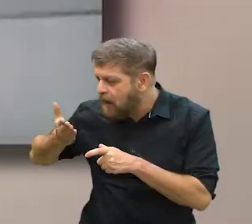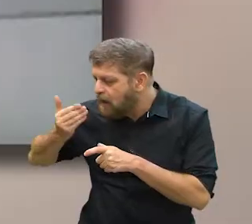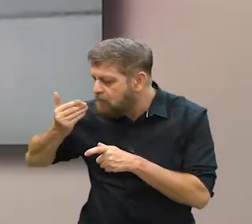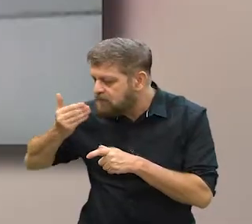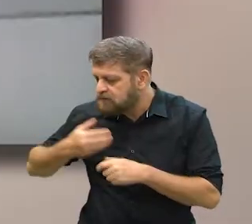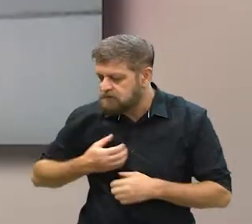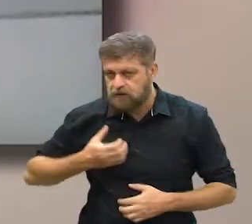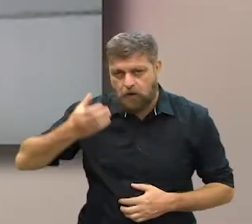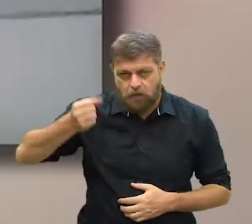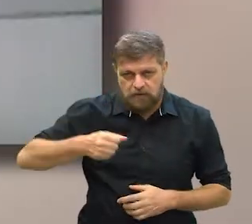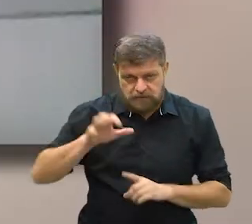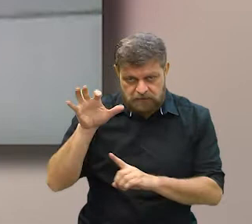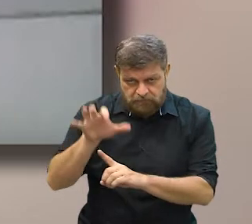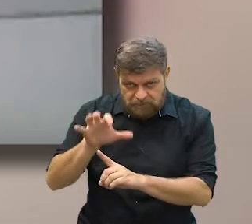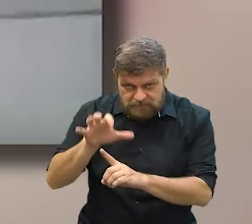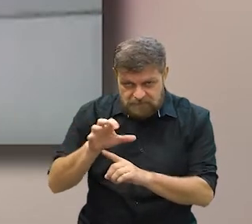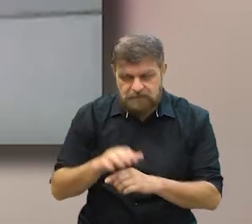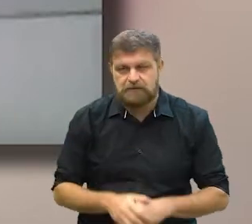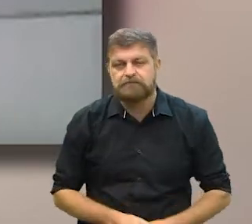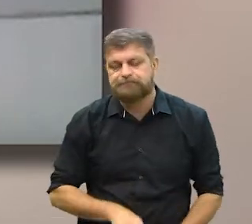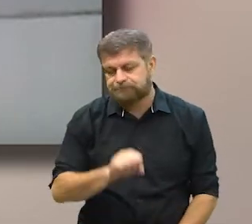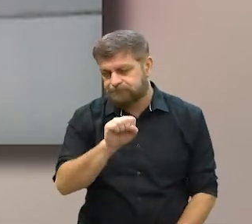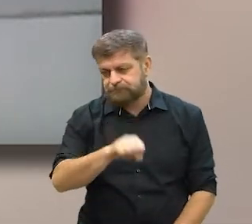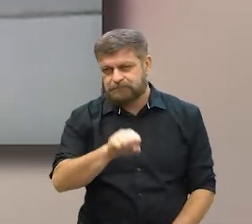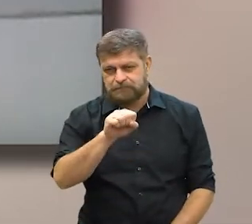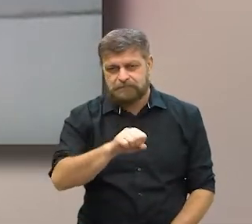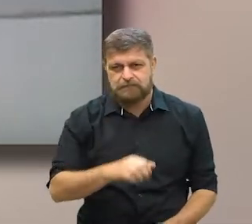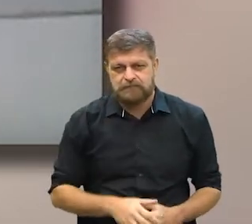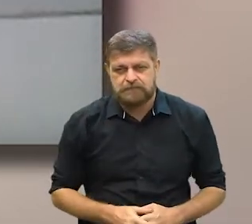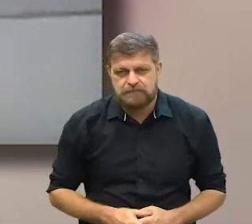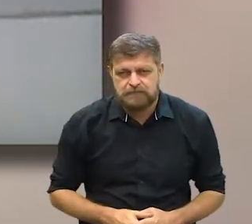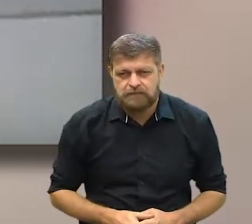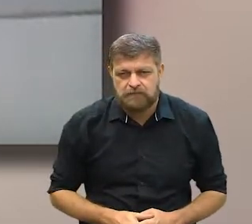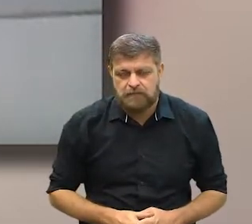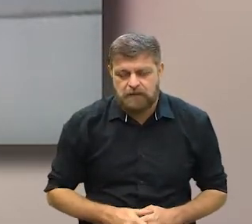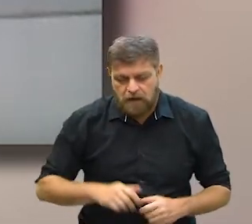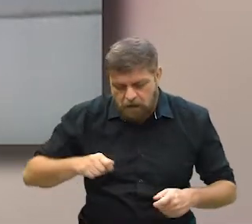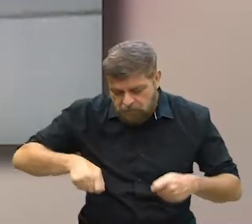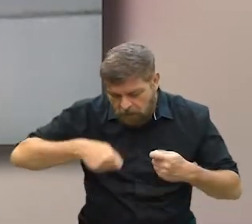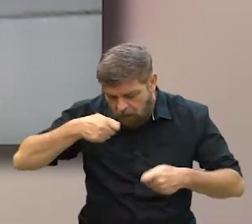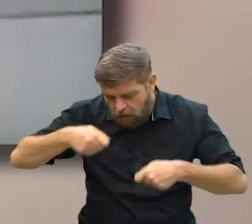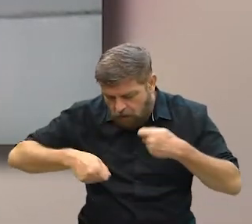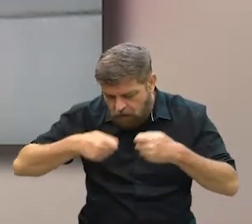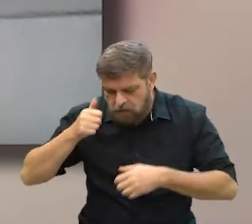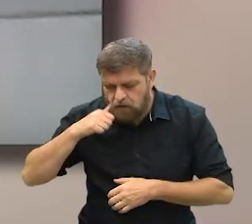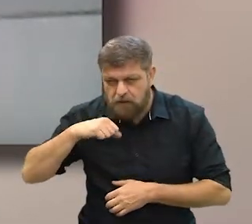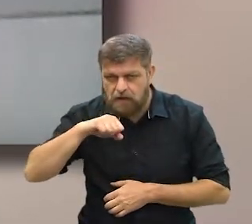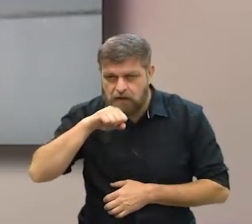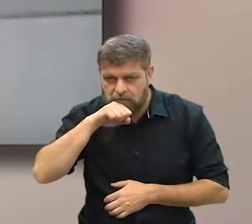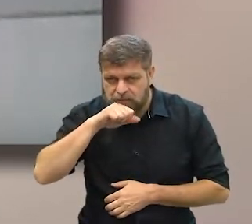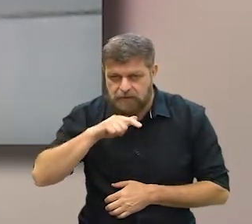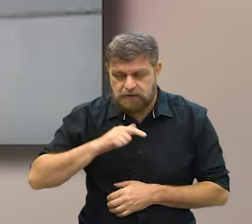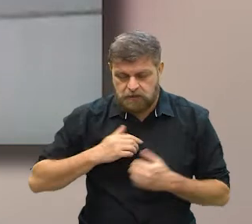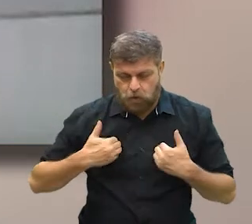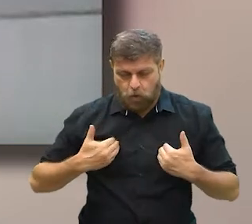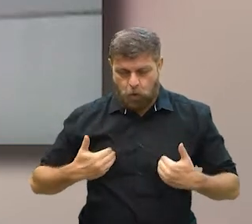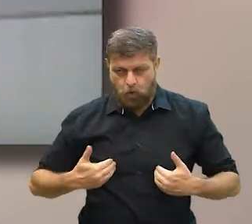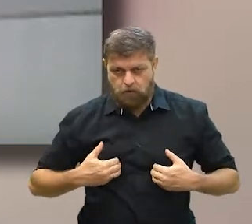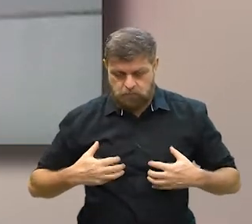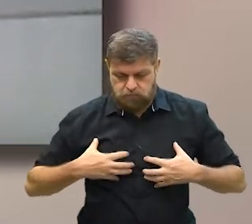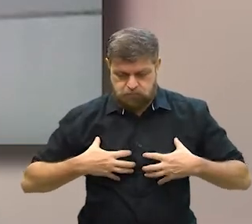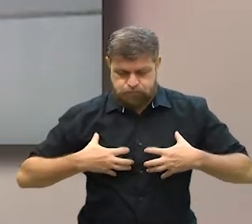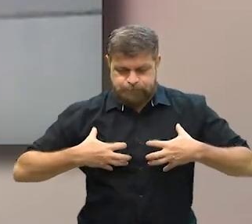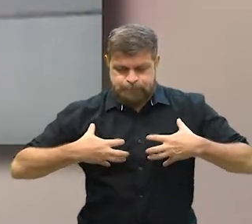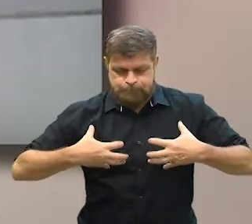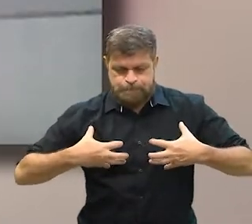leite? Influencia. A alimentação da mãe influencia principalmente, né, na quantidade